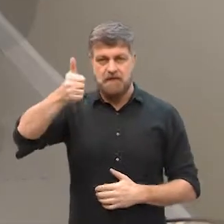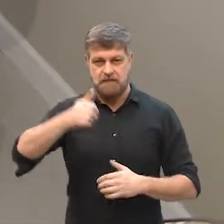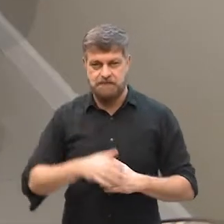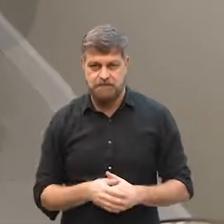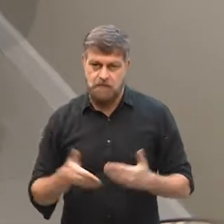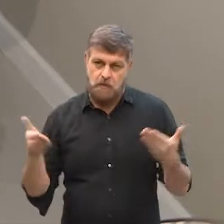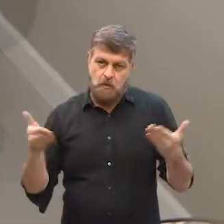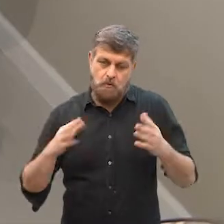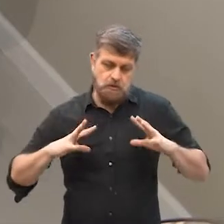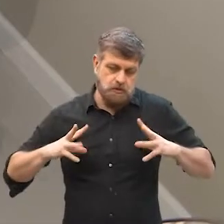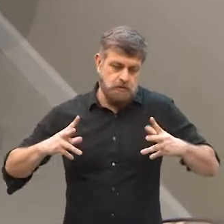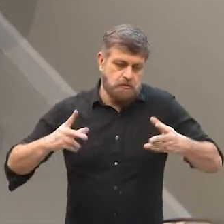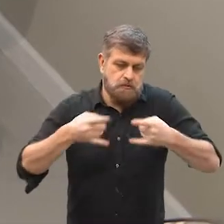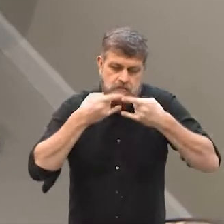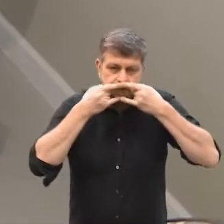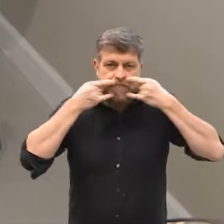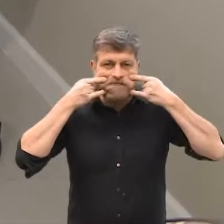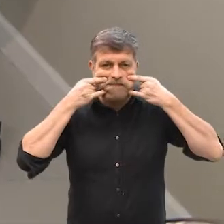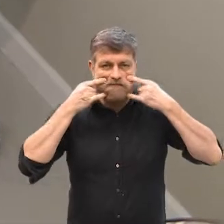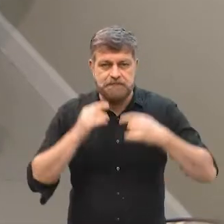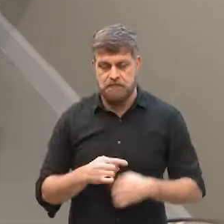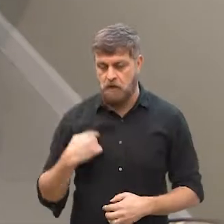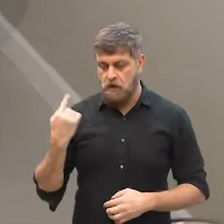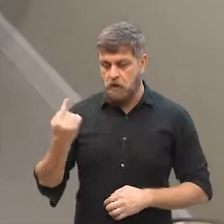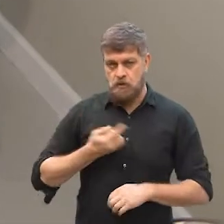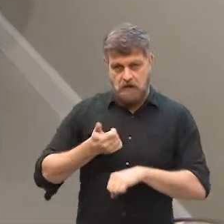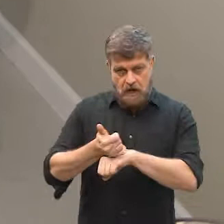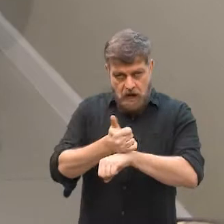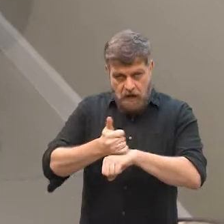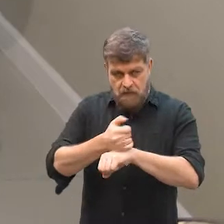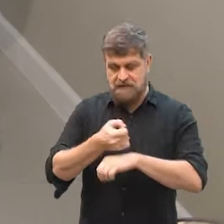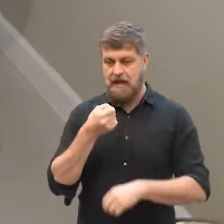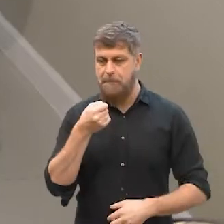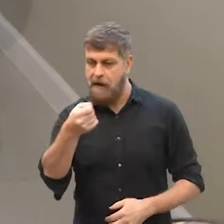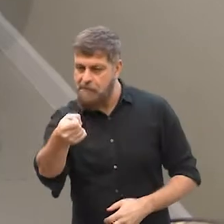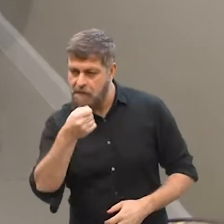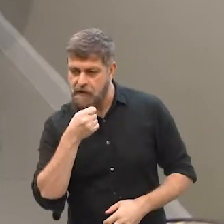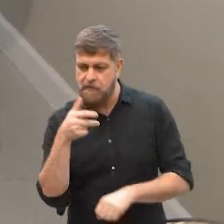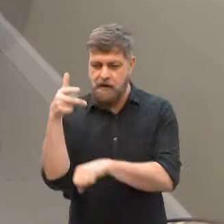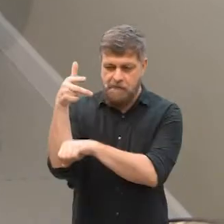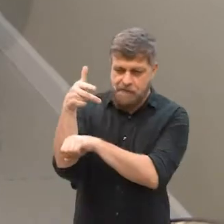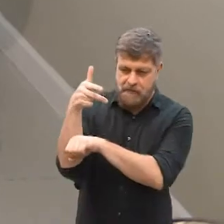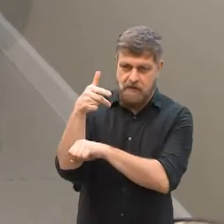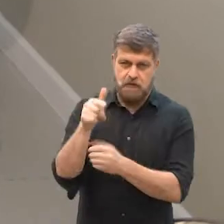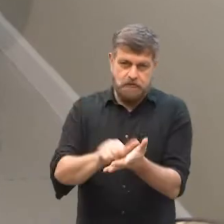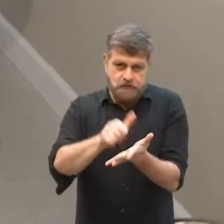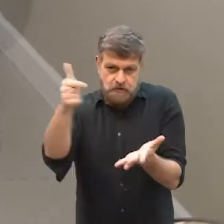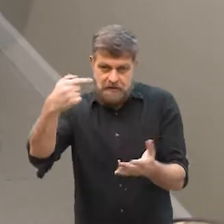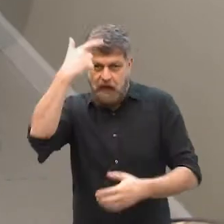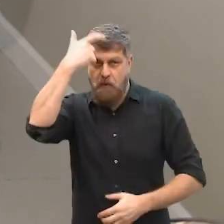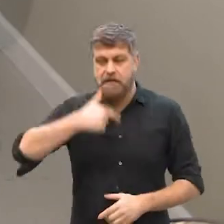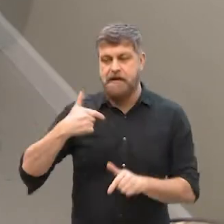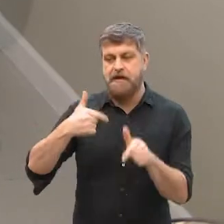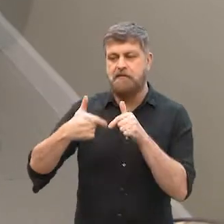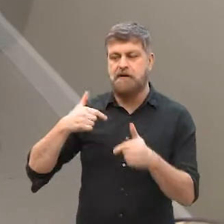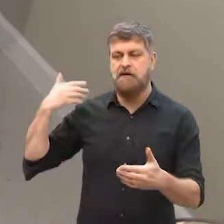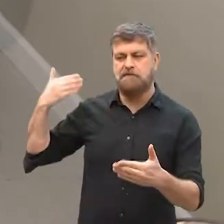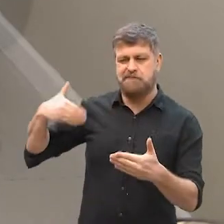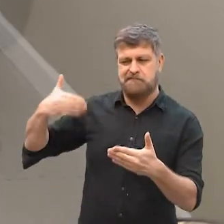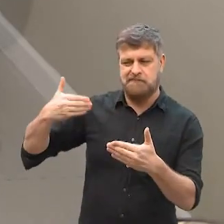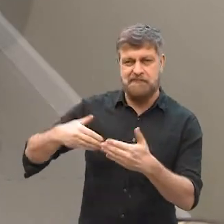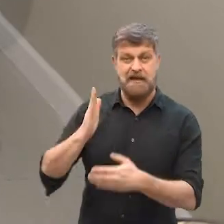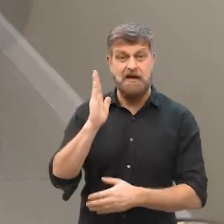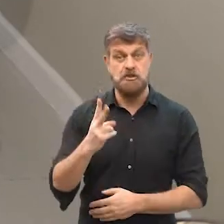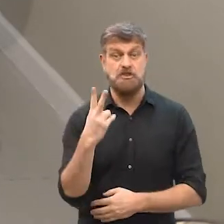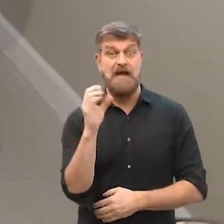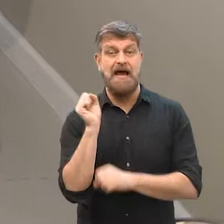é todo mundo, né? E no caso de jornalista, a gente estava inclusive conversando, né? Eu trabalho com isso já há um bom tempo, né? Há 20